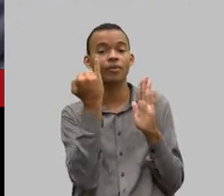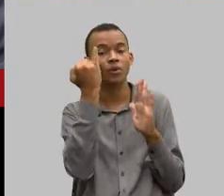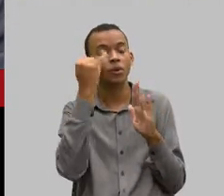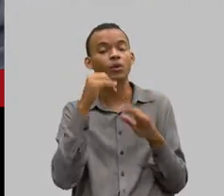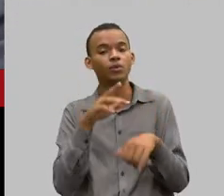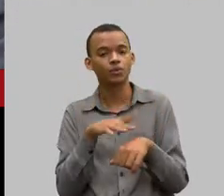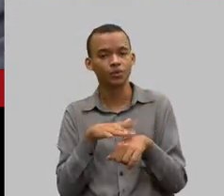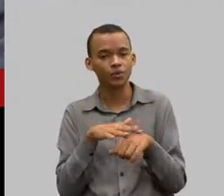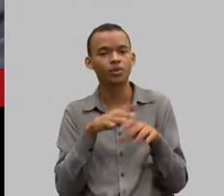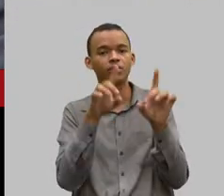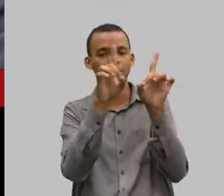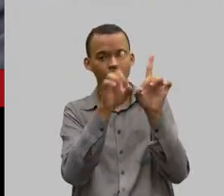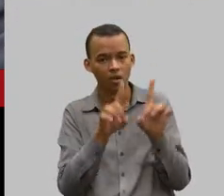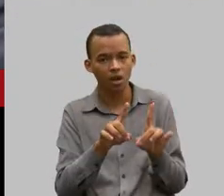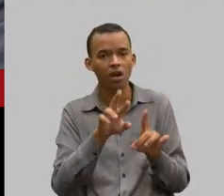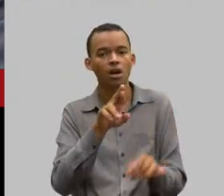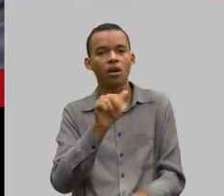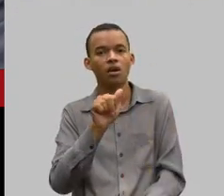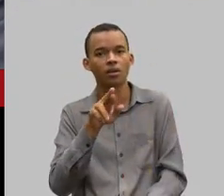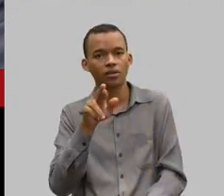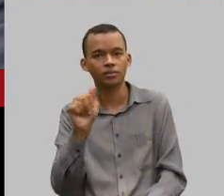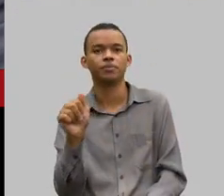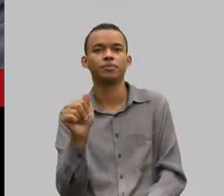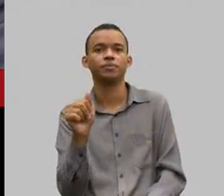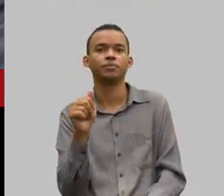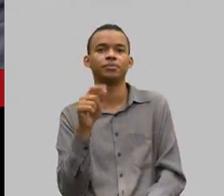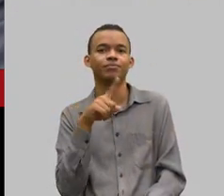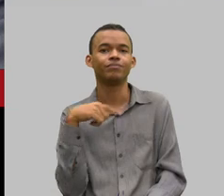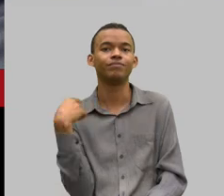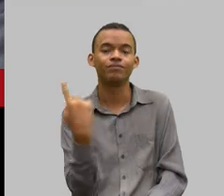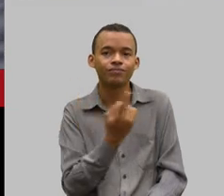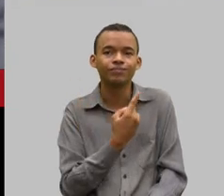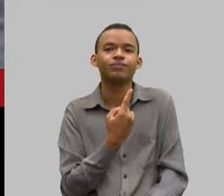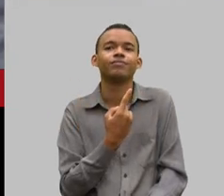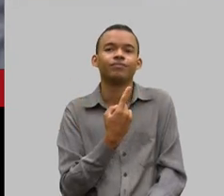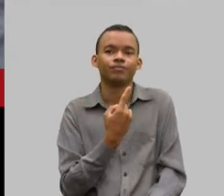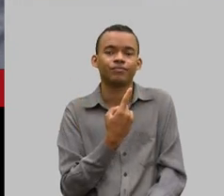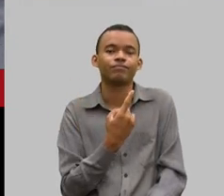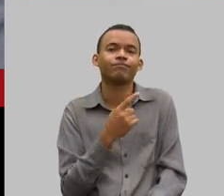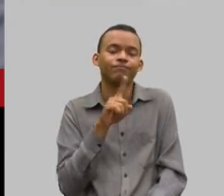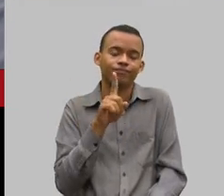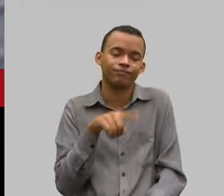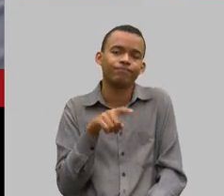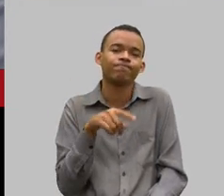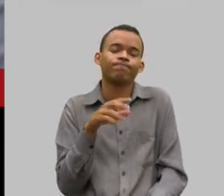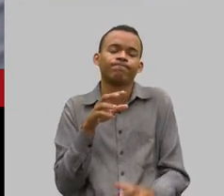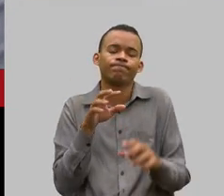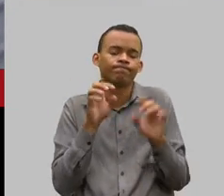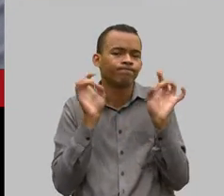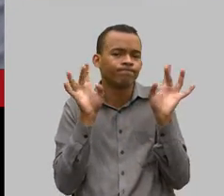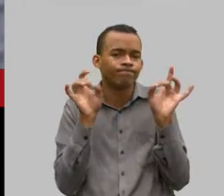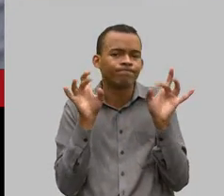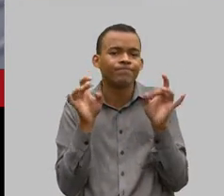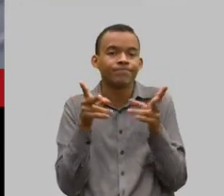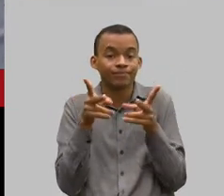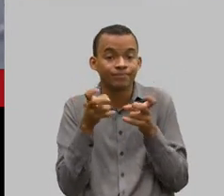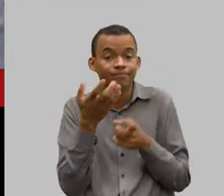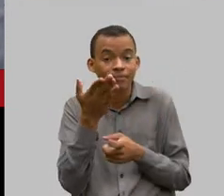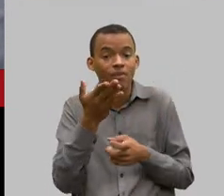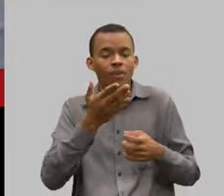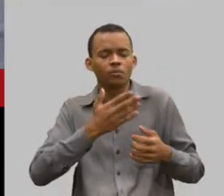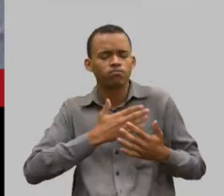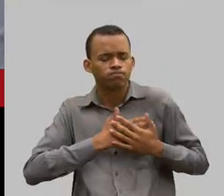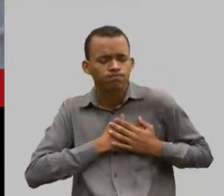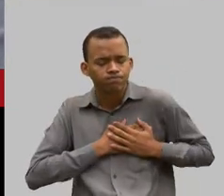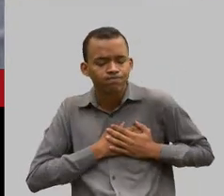deficiências e doenças raras eh para nós é uma forma eh muito especial quando a gente percebe que você faz isso com coração eu que te